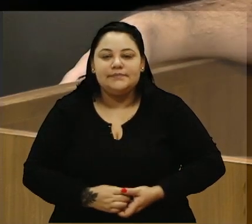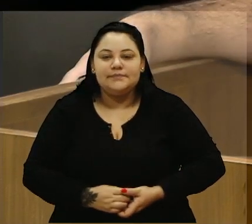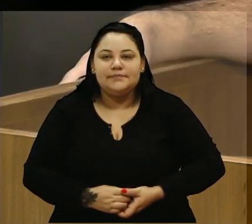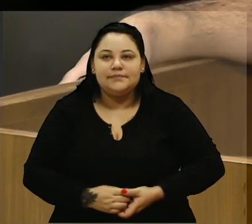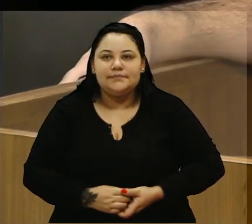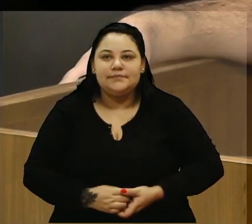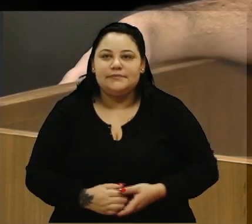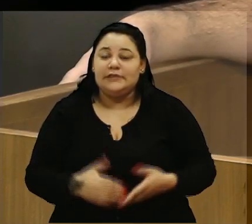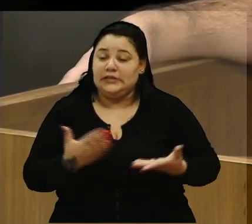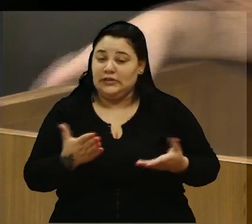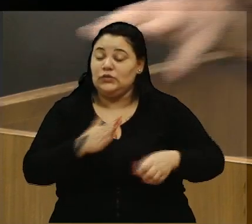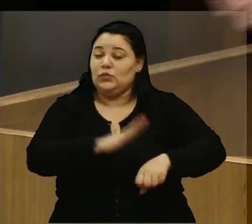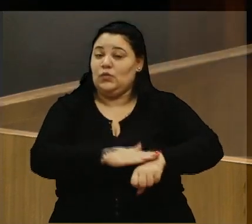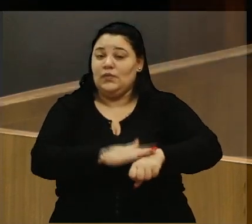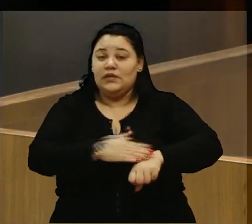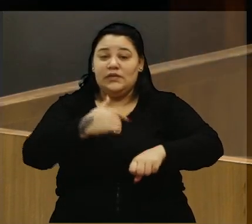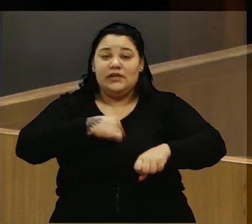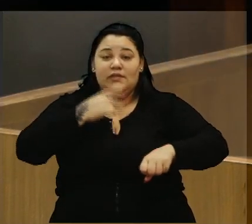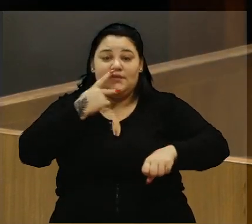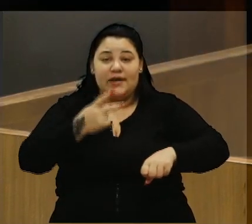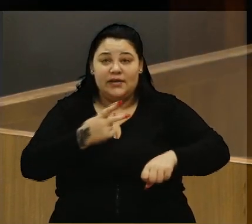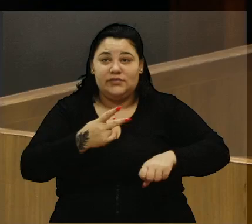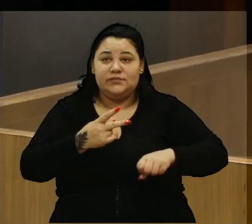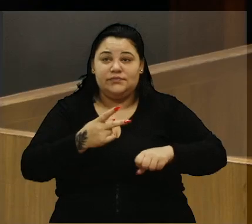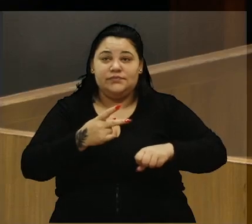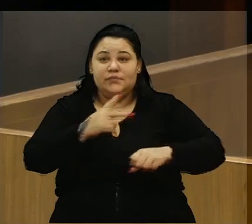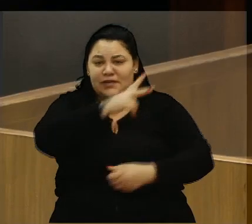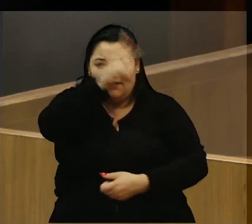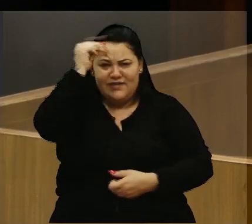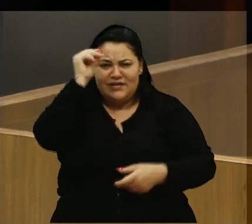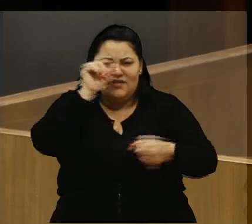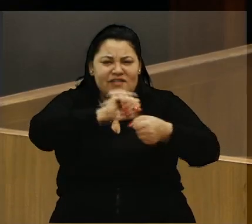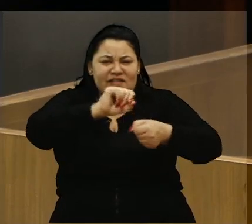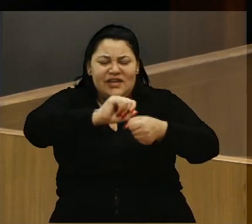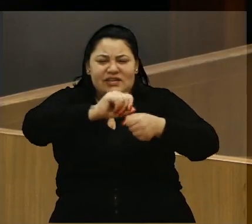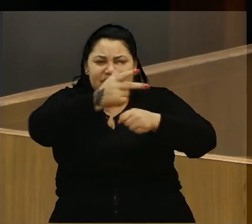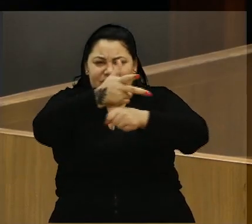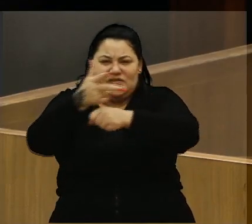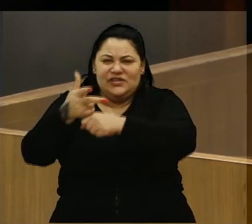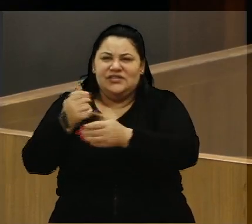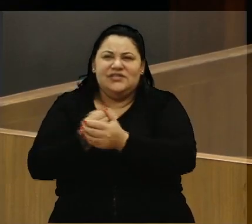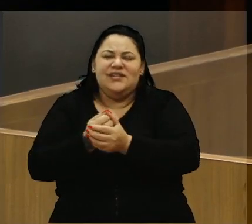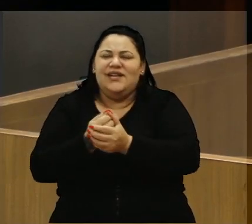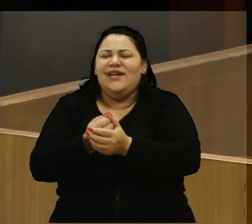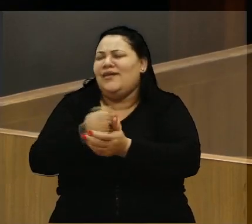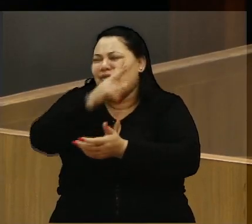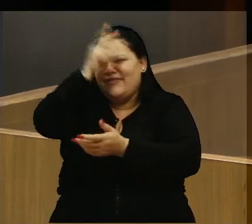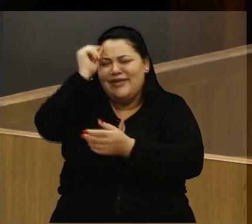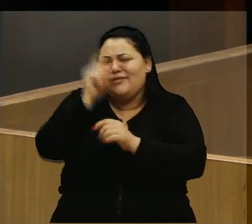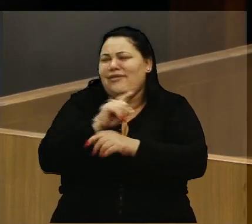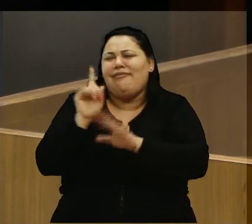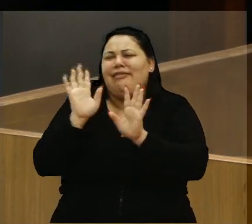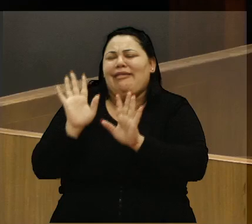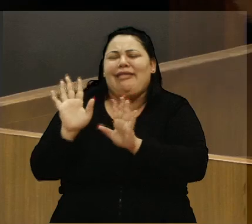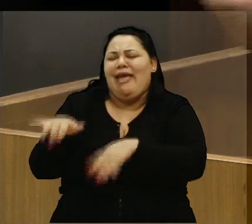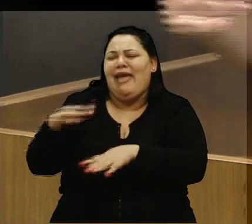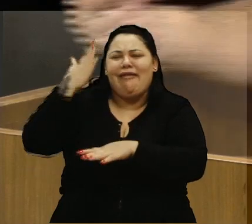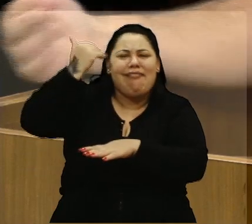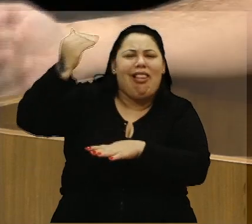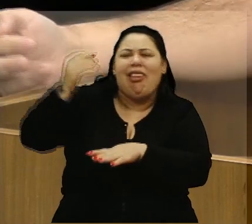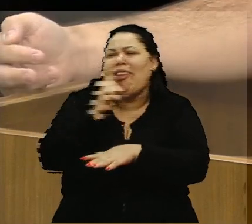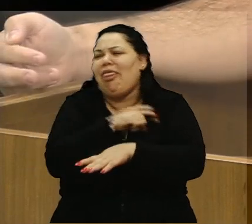Então, quando a gente fala sobre o prefeito que fez um vídeo, não, acho que o prefeito não quer ser tiktoker, não quer ser youtuber. Ele só quer